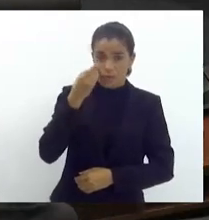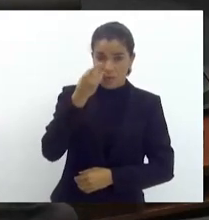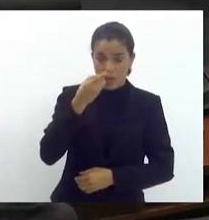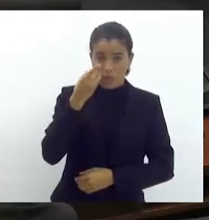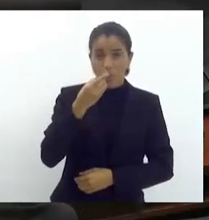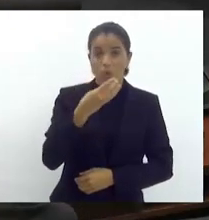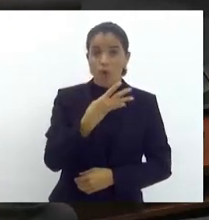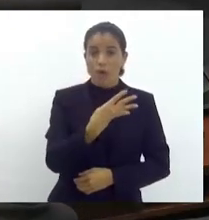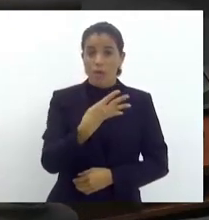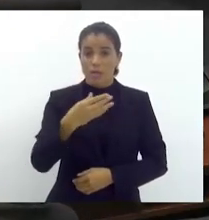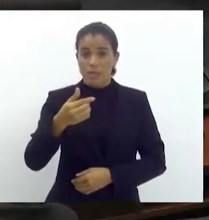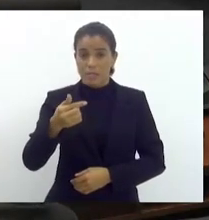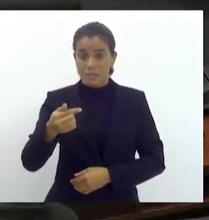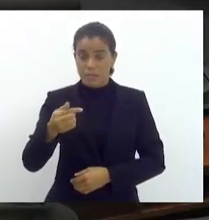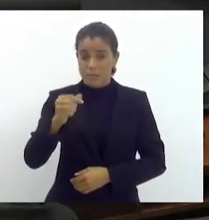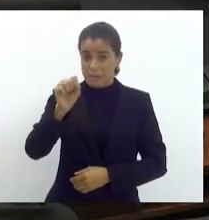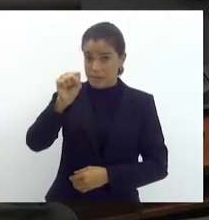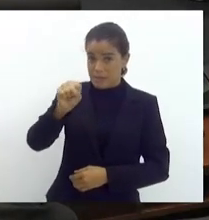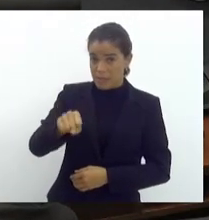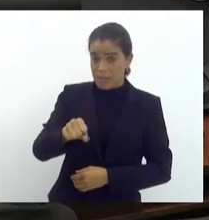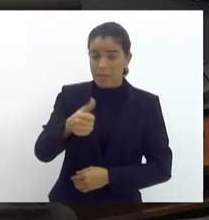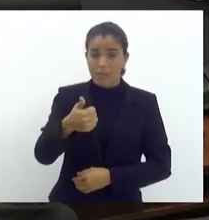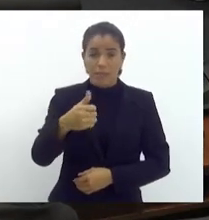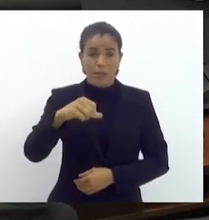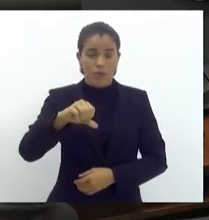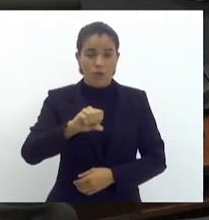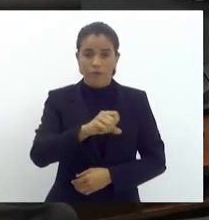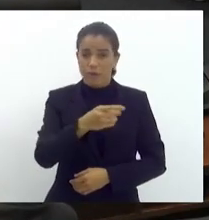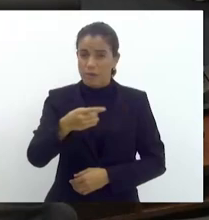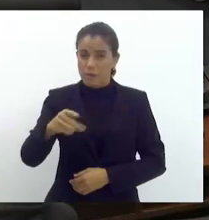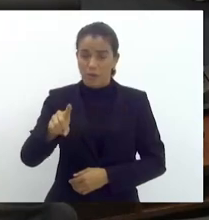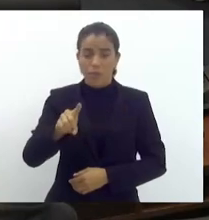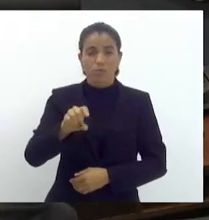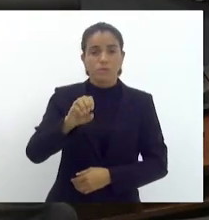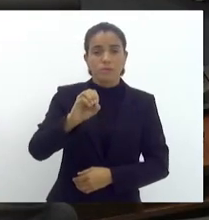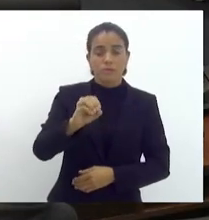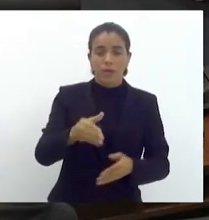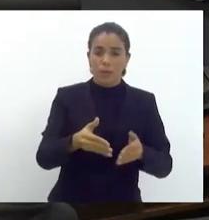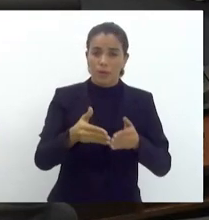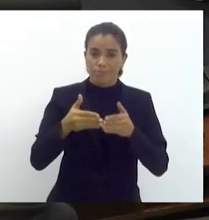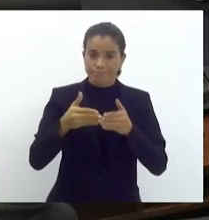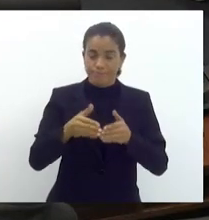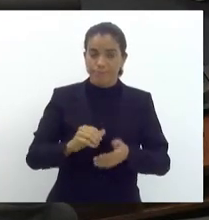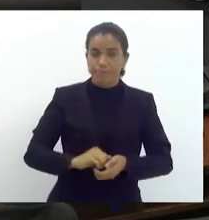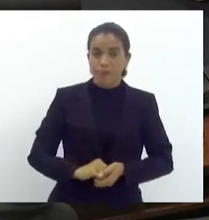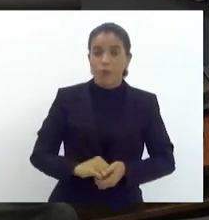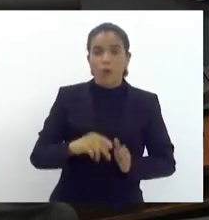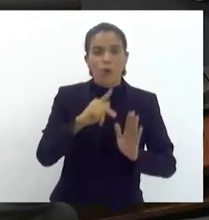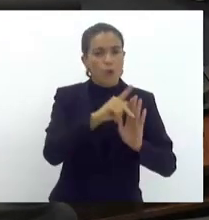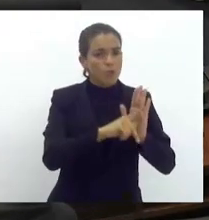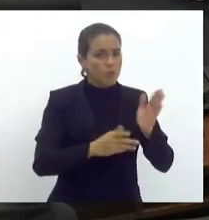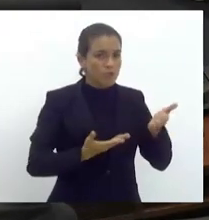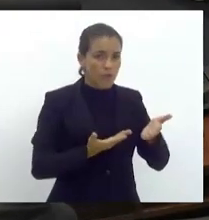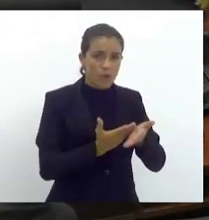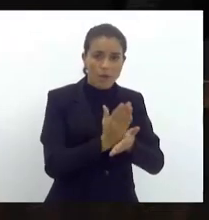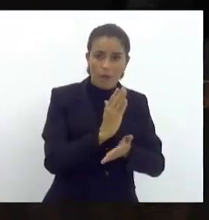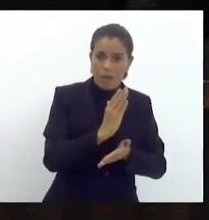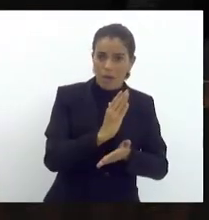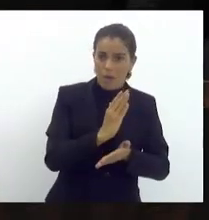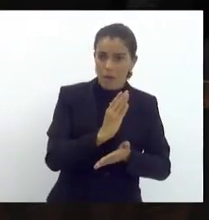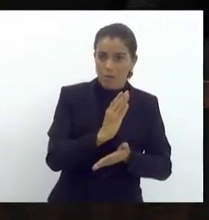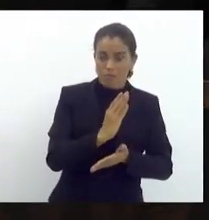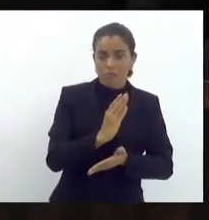47 sim 19 não 0 abstenções o projeto foi aprovado